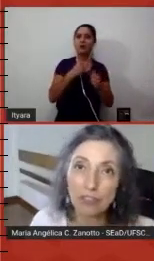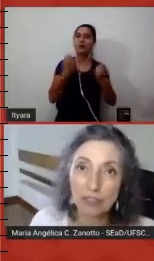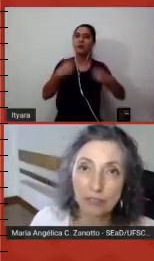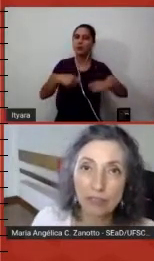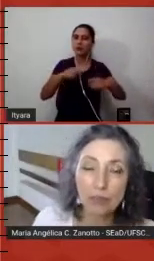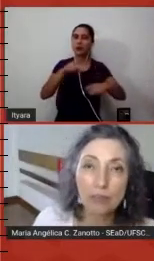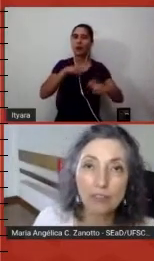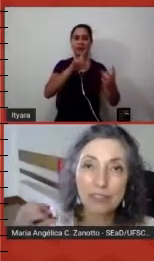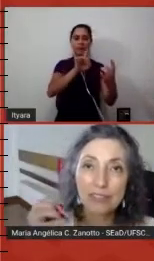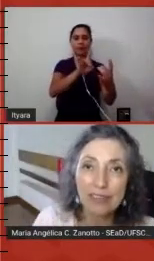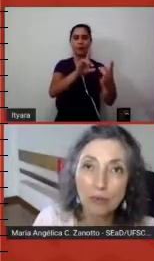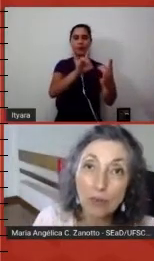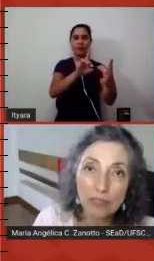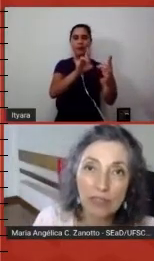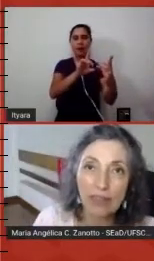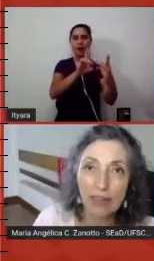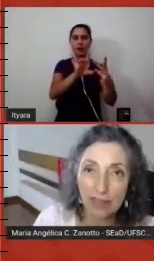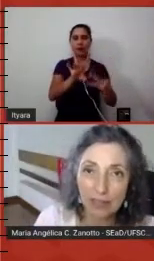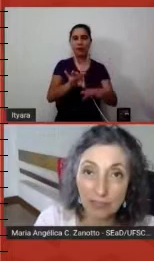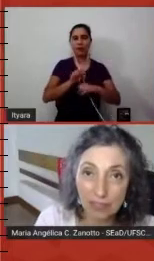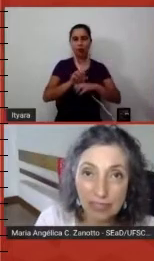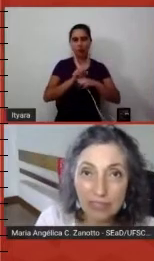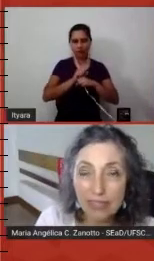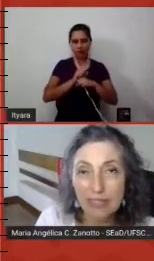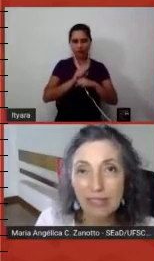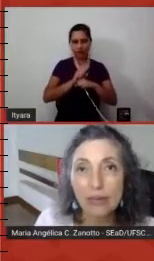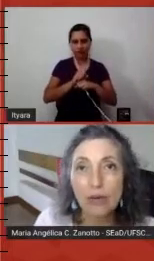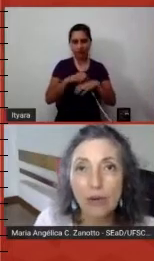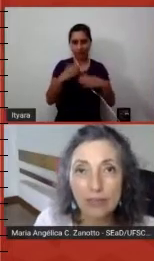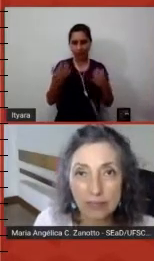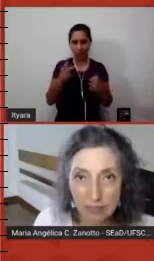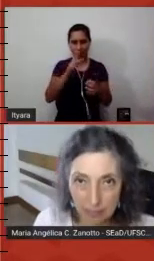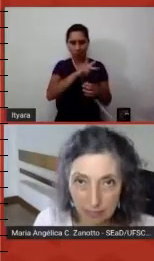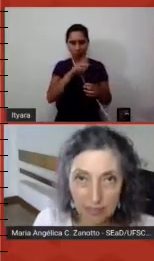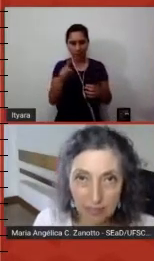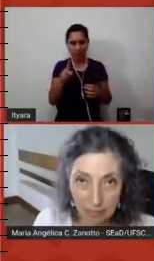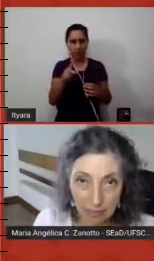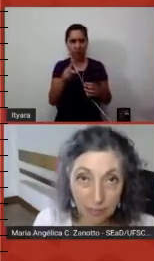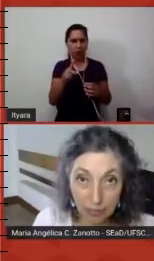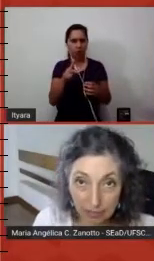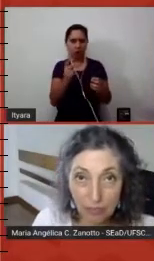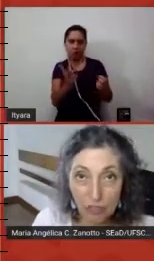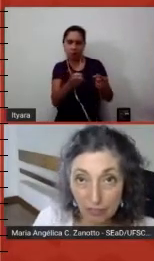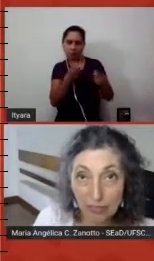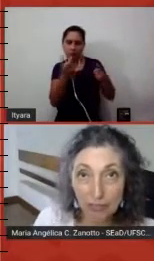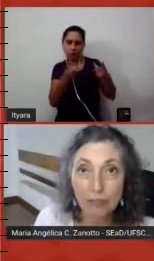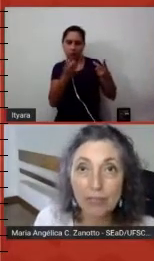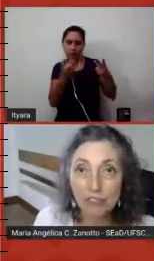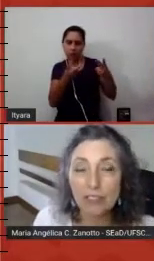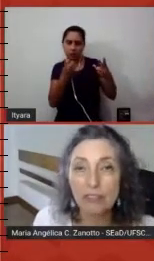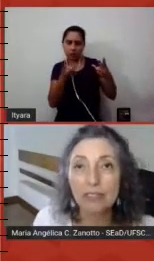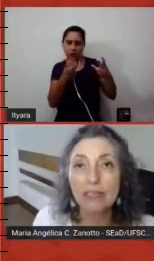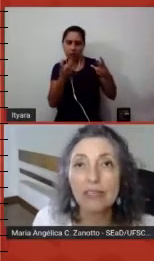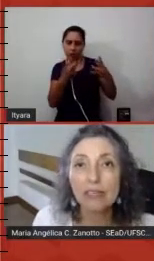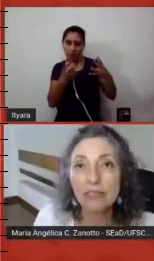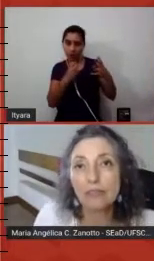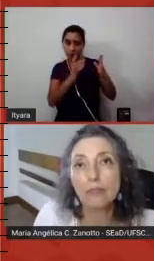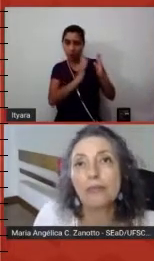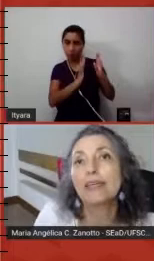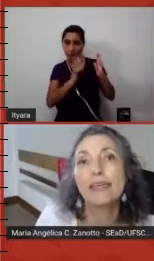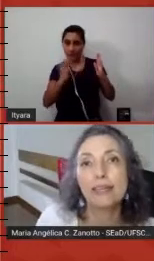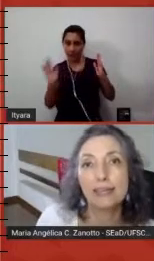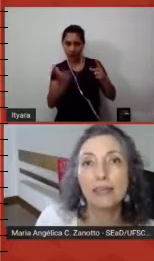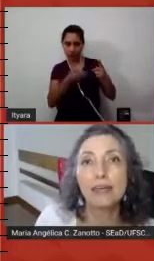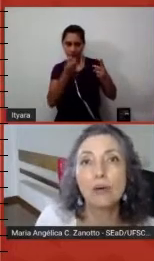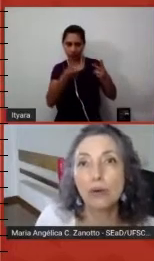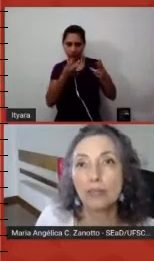feedback formativo. Então, o professor usa as evidências que ele recolhe desse processo de avaliação formativa, tanto